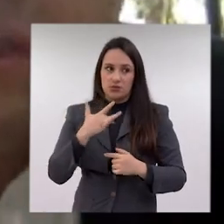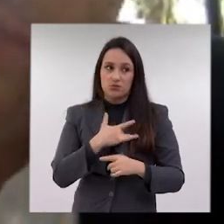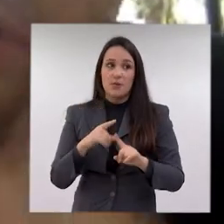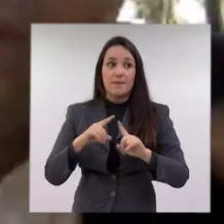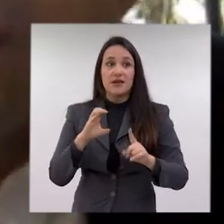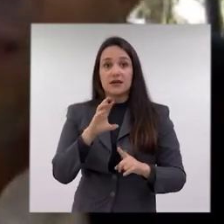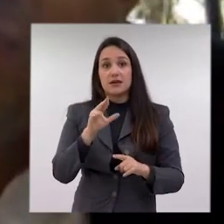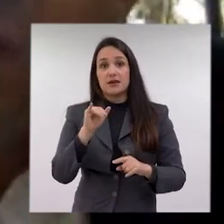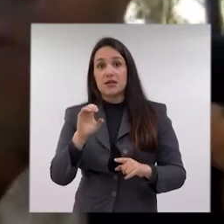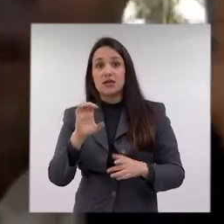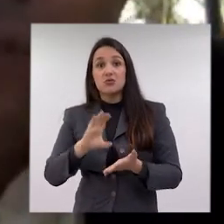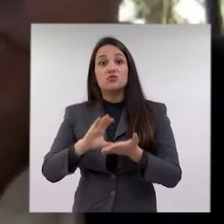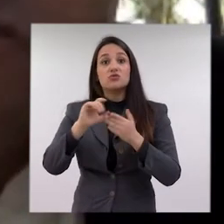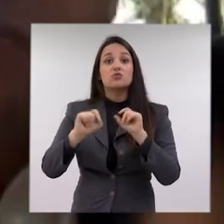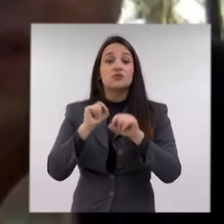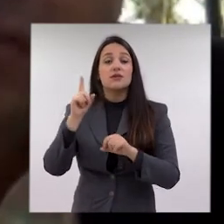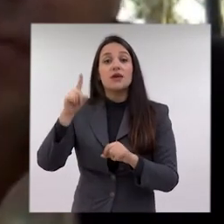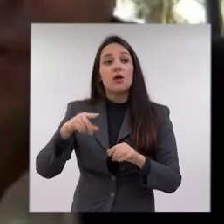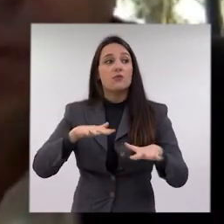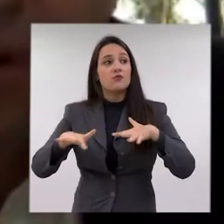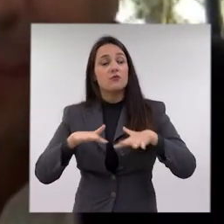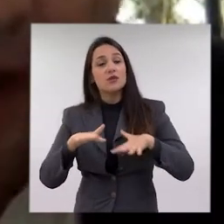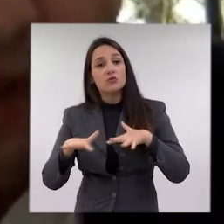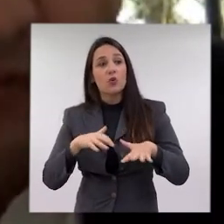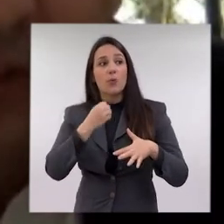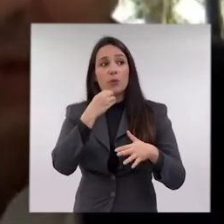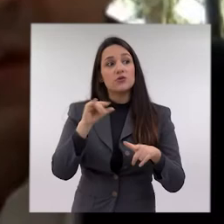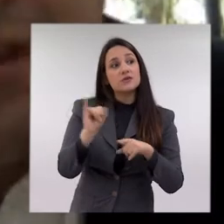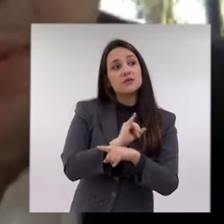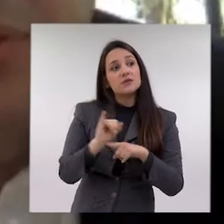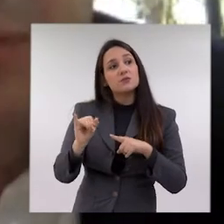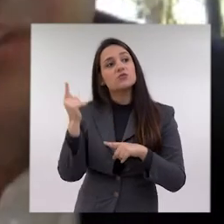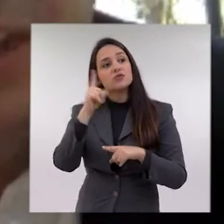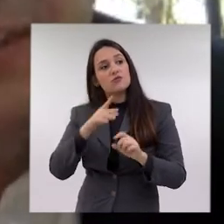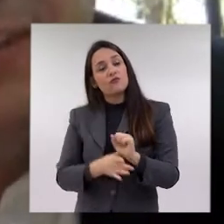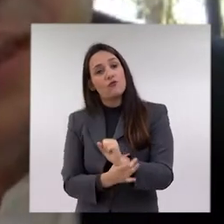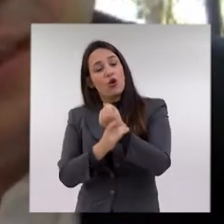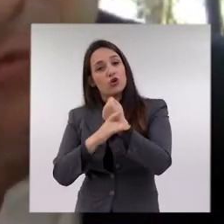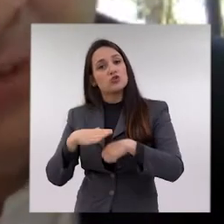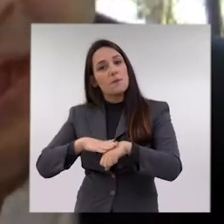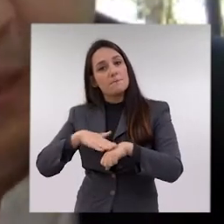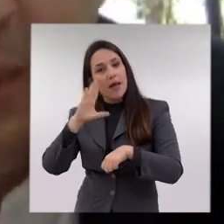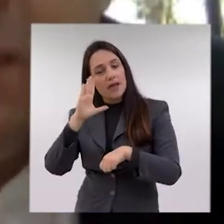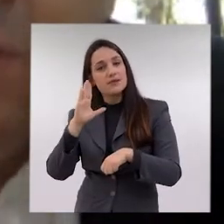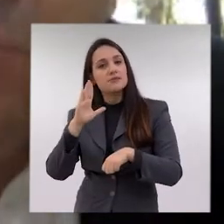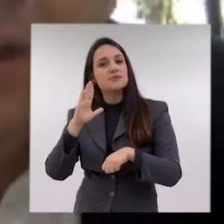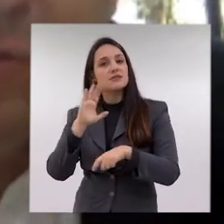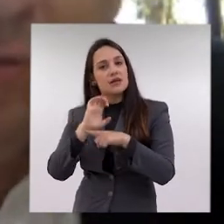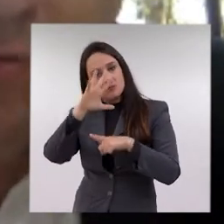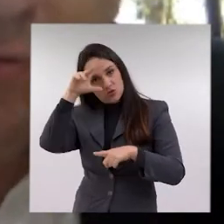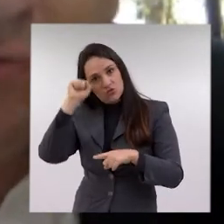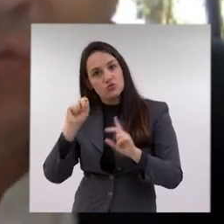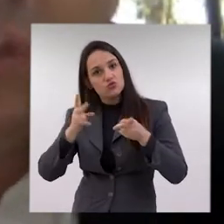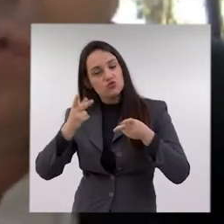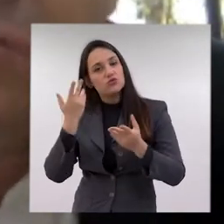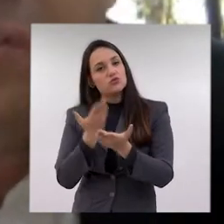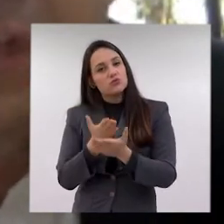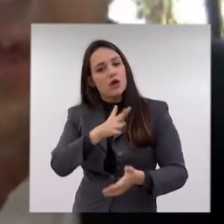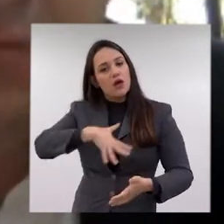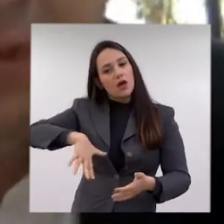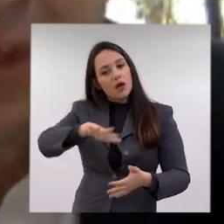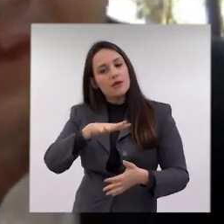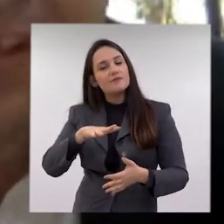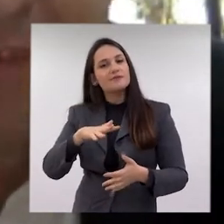saúde, e o CRI é isso, é um grande movimento com as boas práticas para poder fortalecer e ajudar aí o Mato Grosso do Sul, ajudar